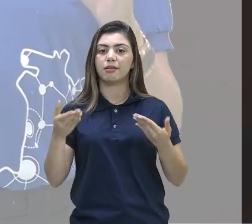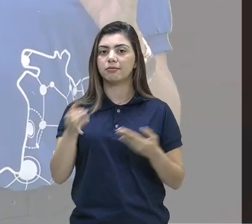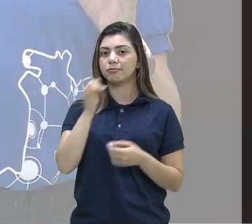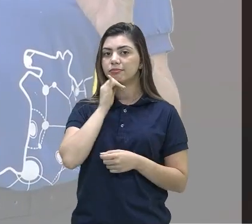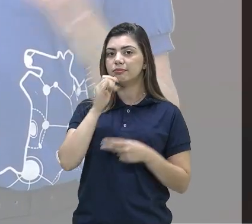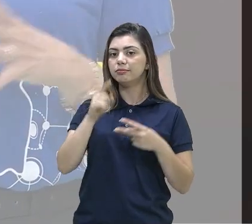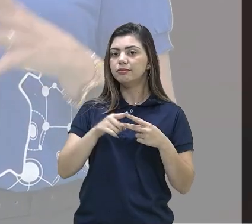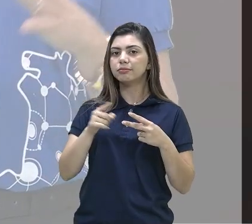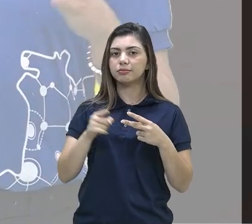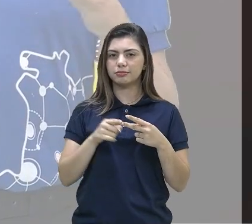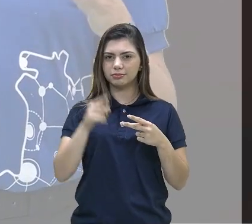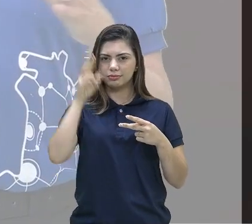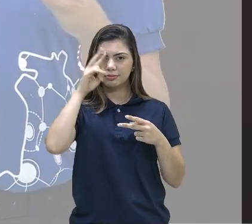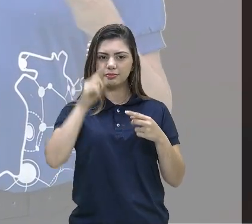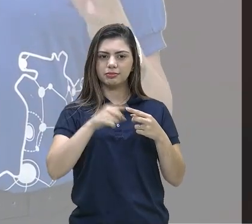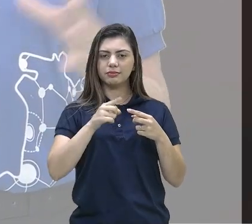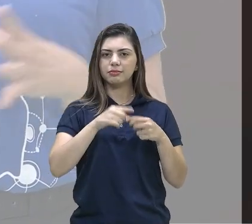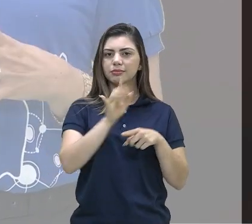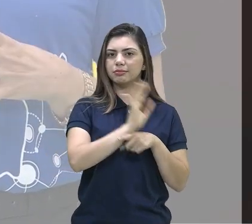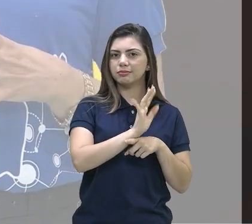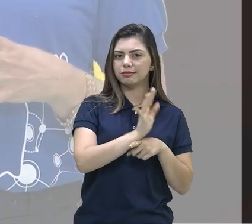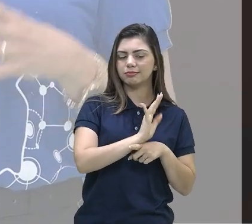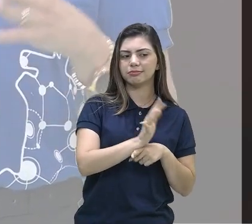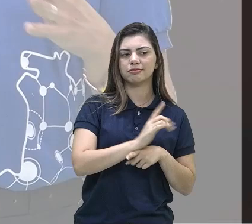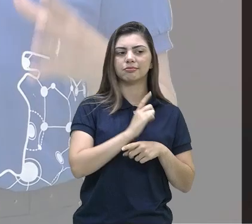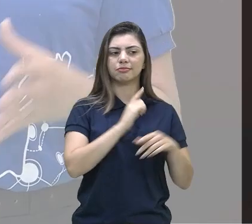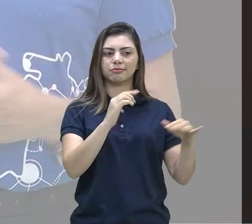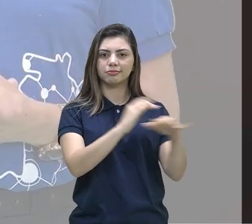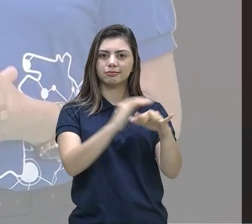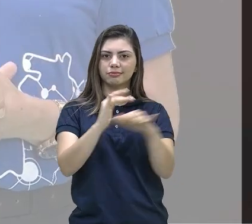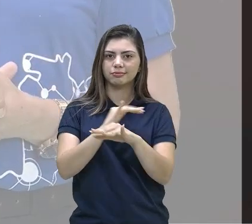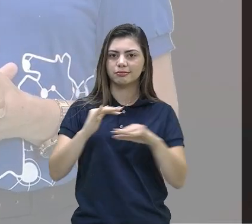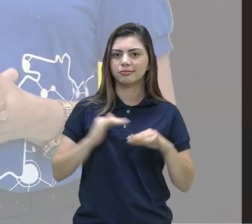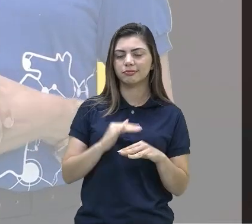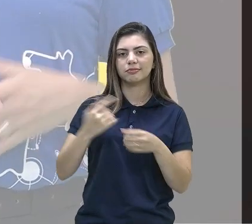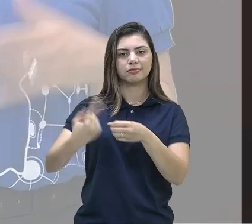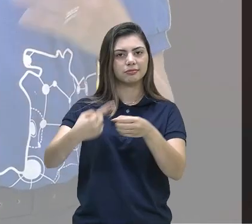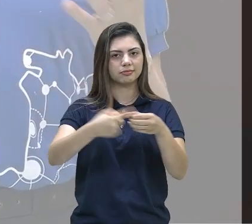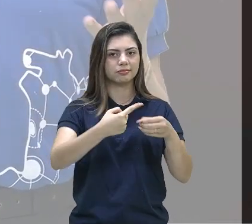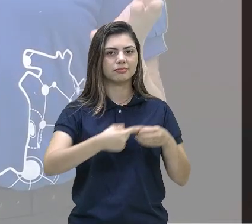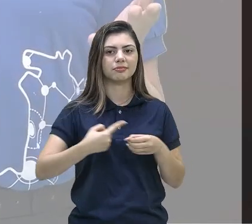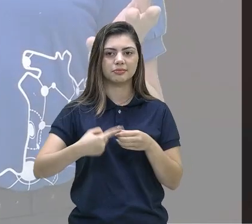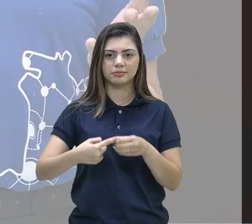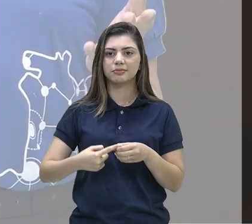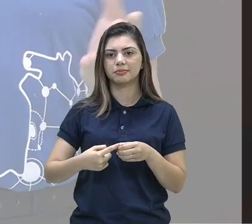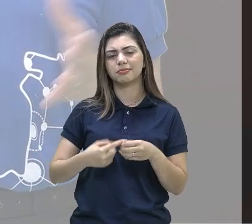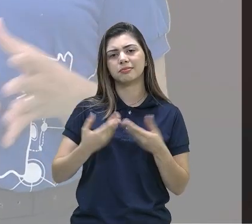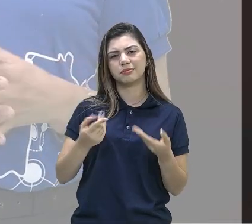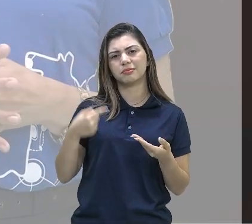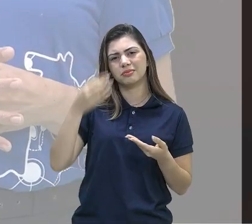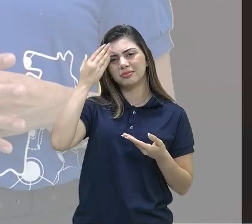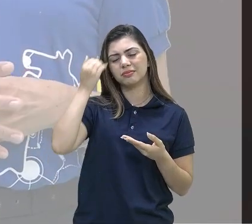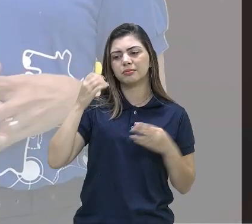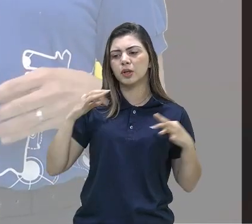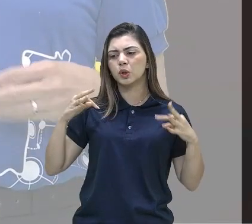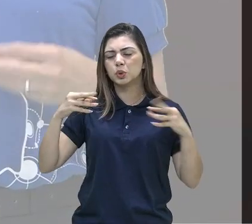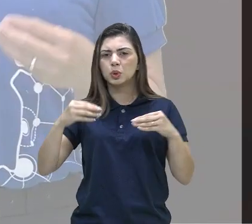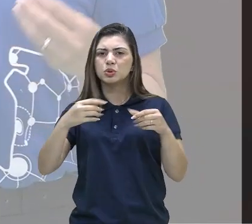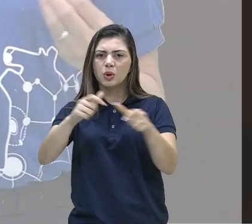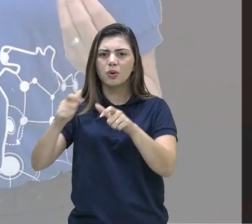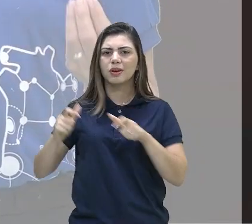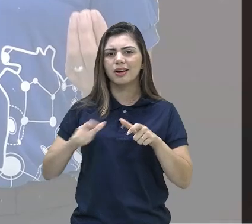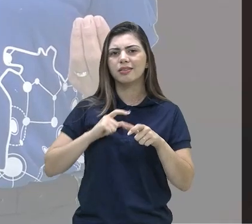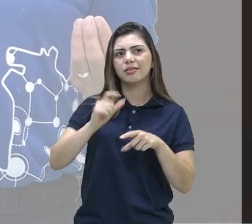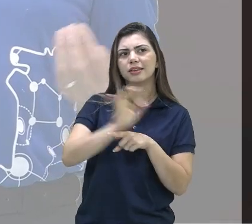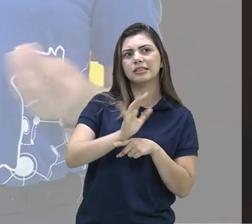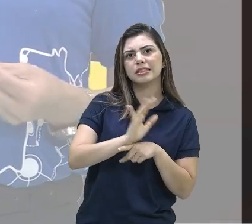O cinema, nas grandes cidades, em muitos municípios. Nem todas as comunidades terão uma